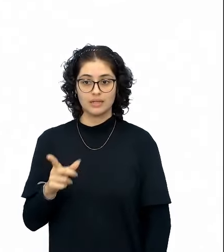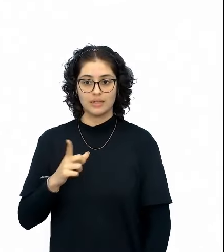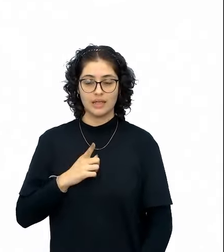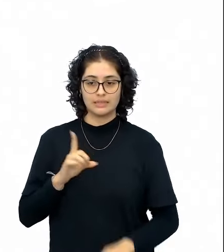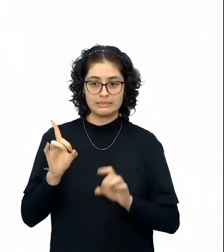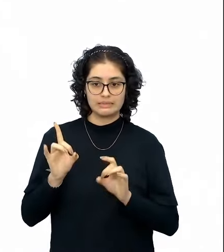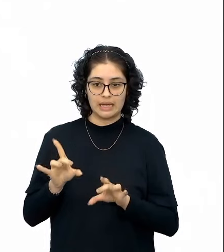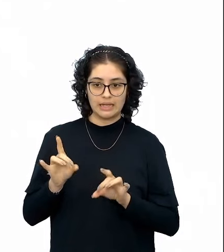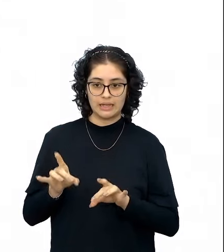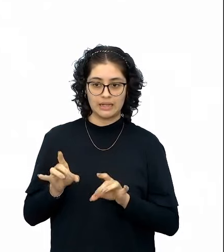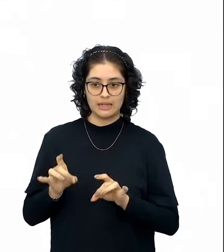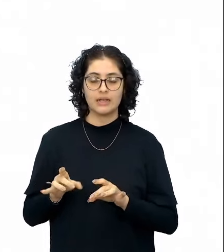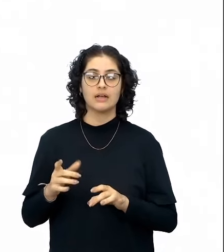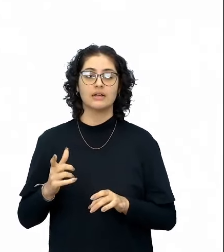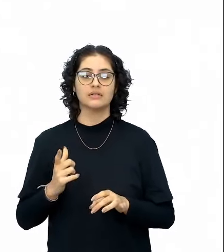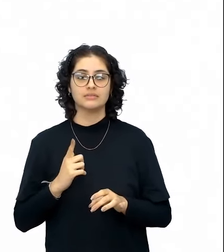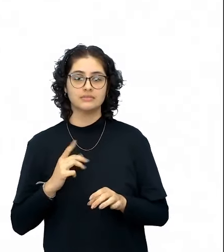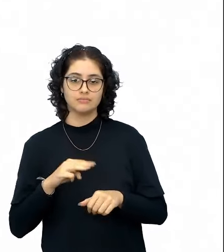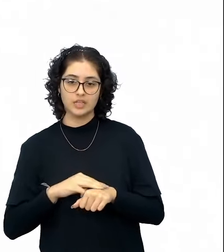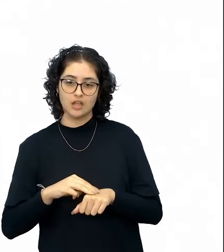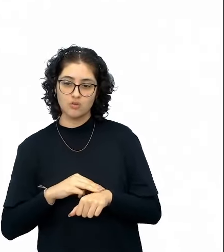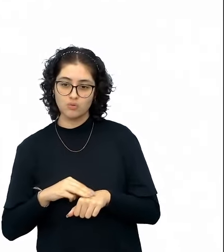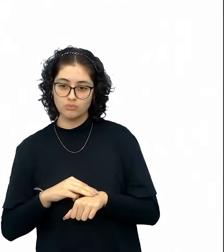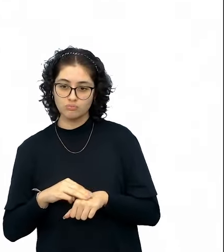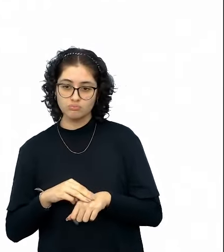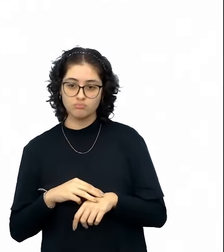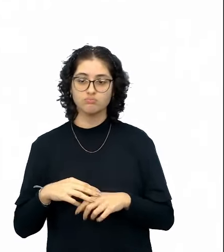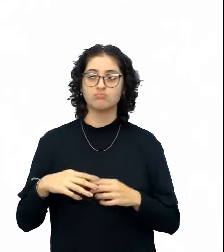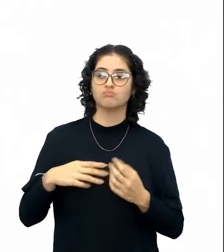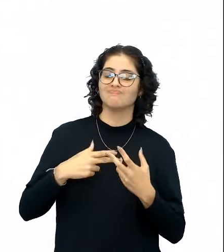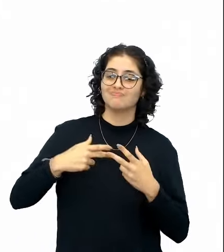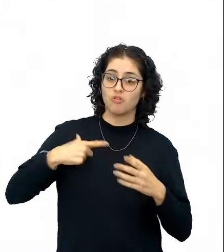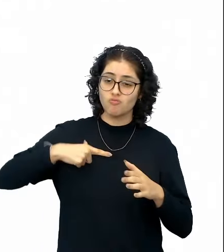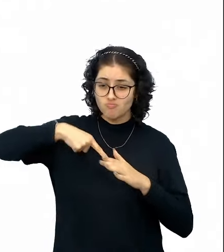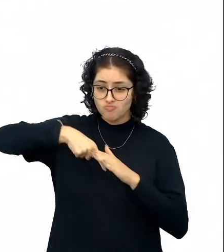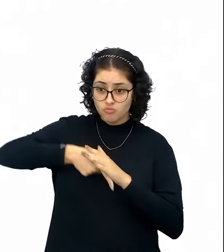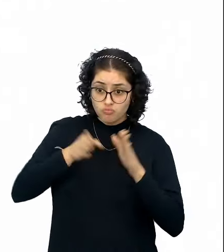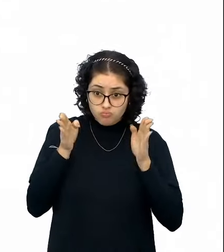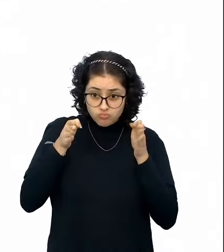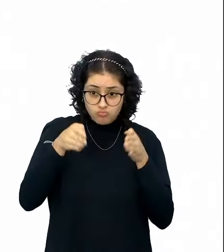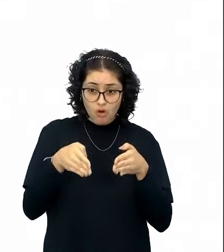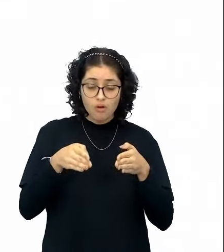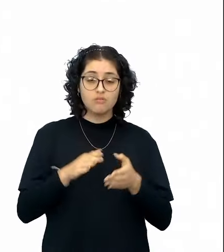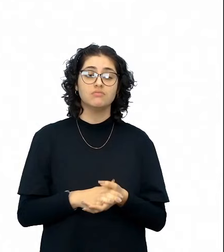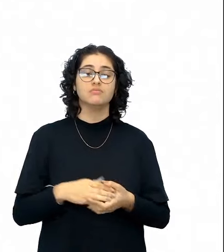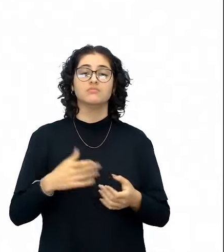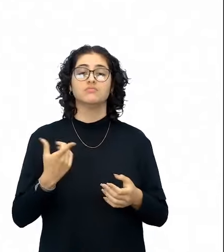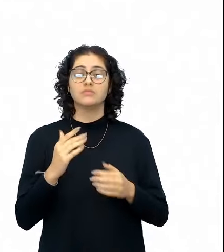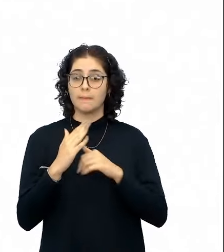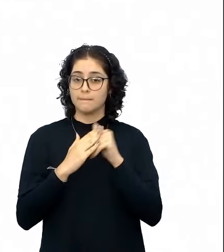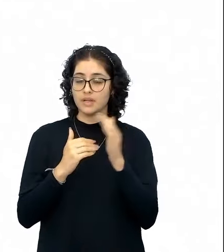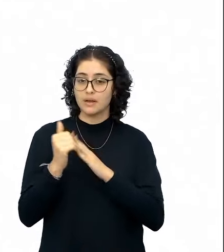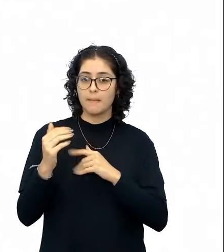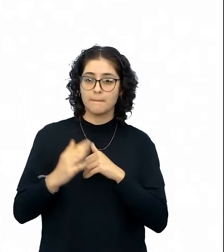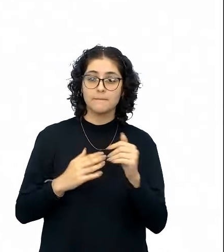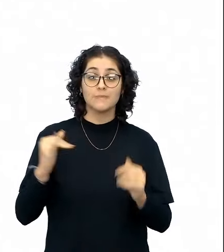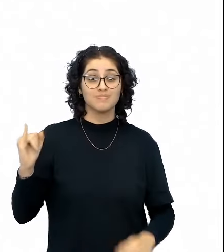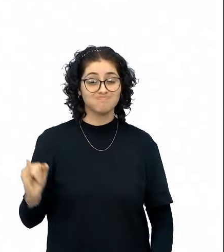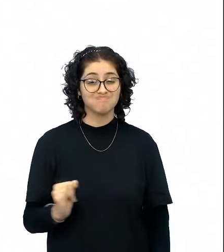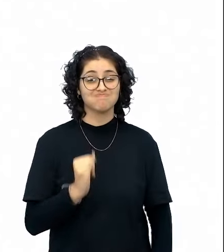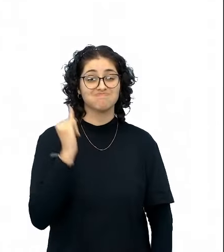ele tem a metodologia, ele tem o foco mais aprofundado no desenvolvimento dessa habilidade tão